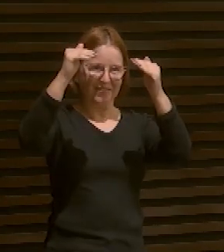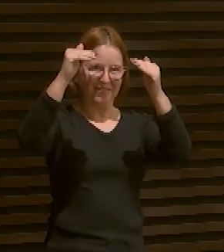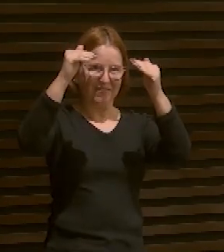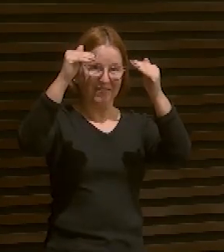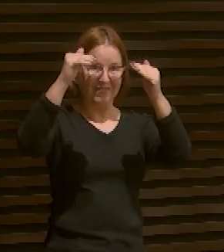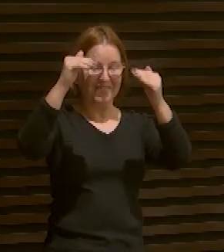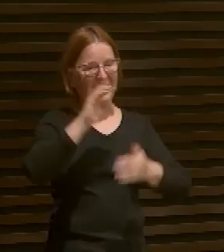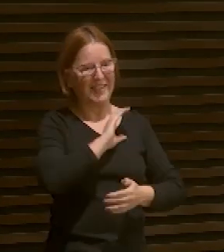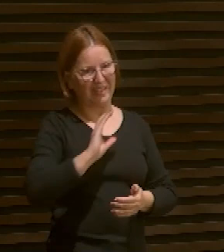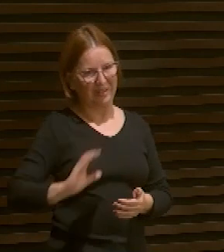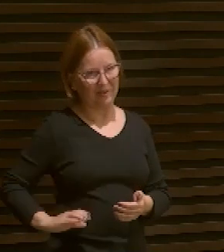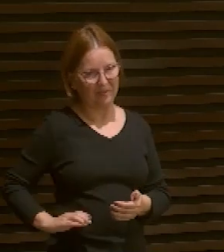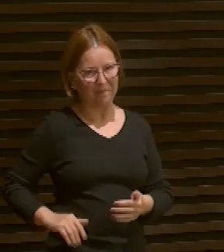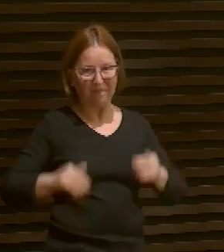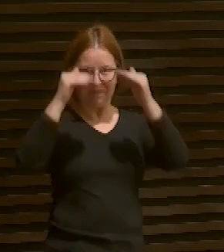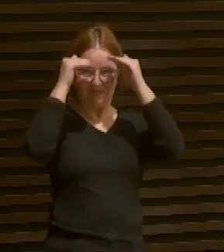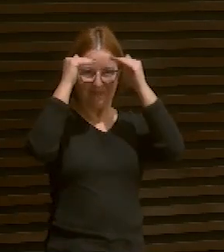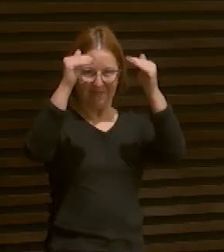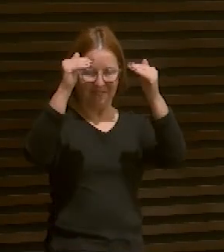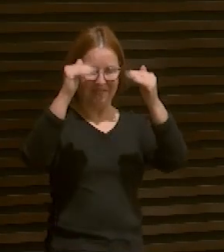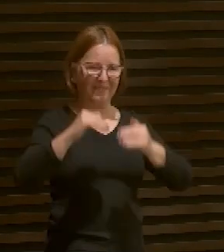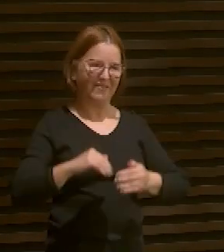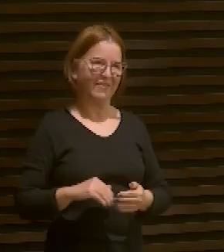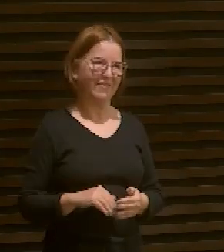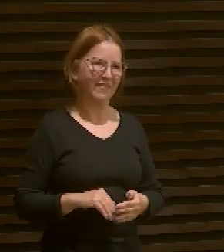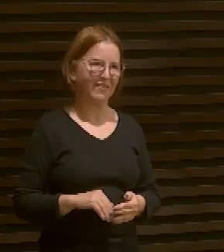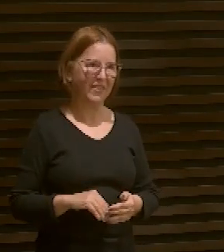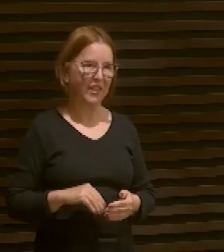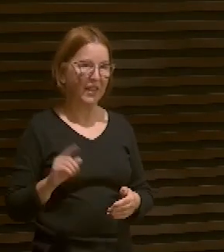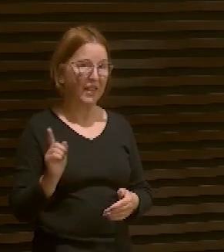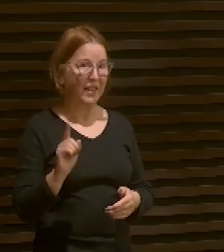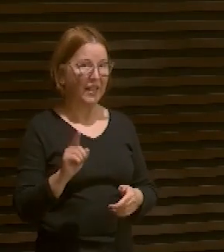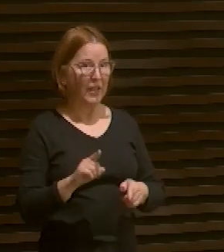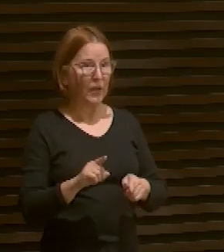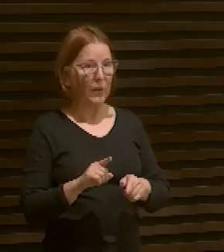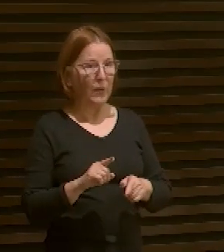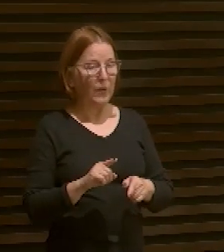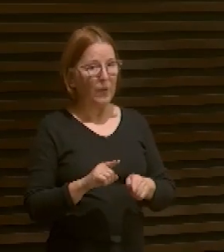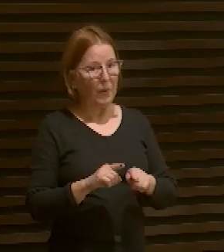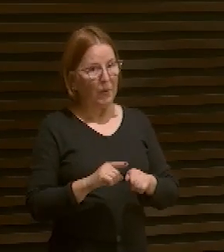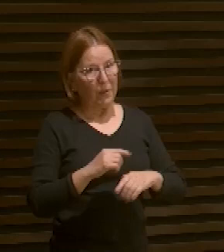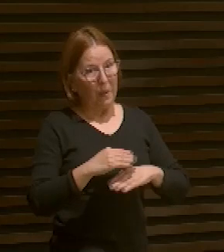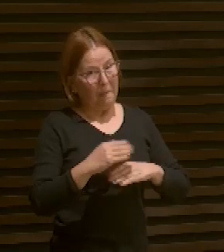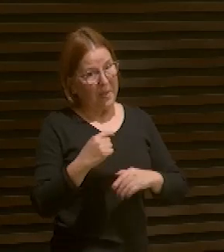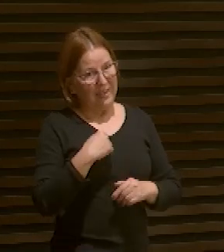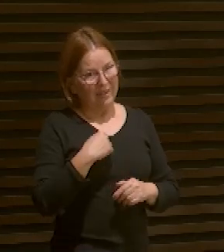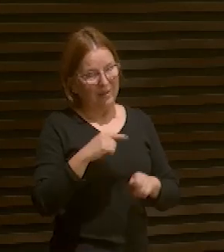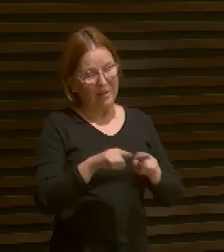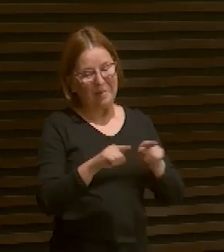incondicional a Cristo. A submissão. Não mais eu, mas Cristo. Não a